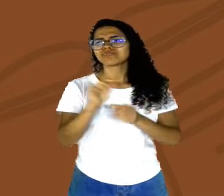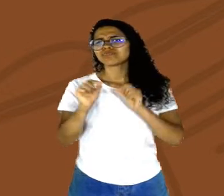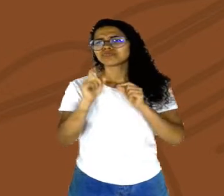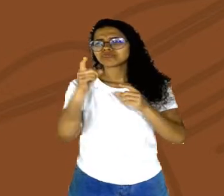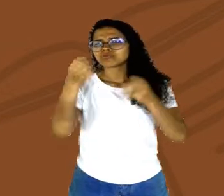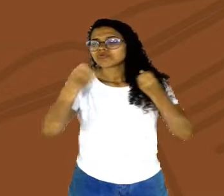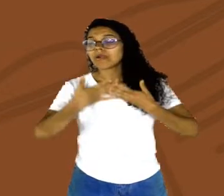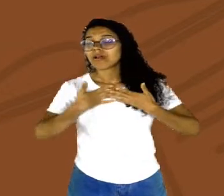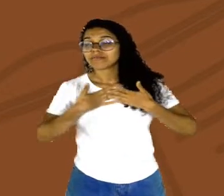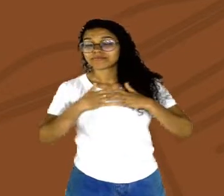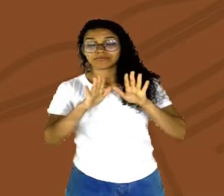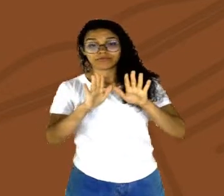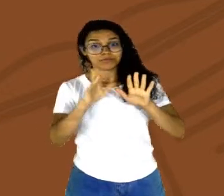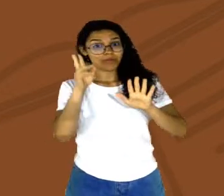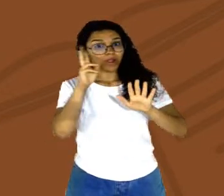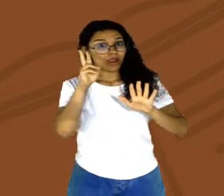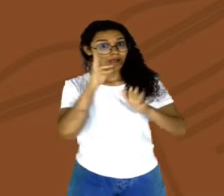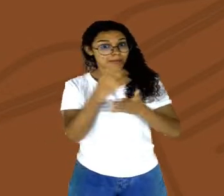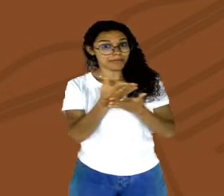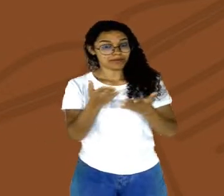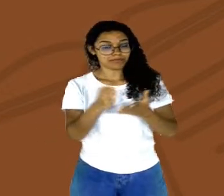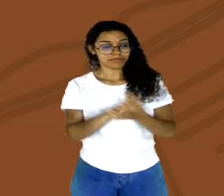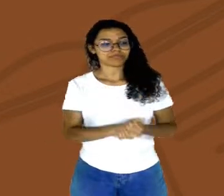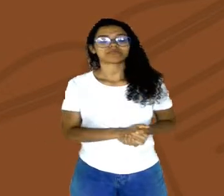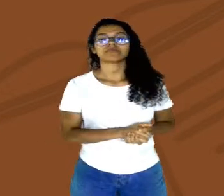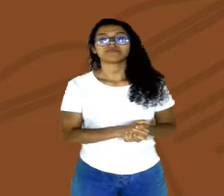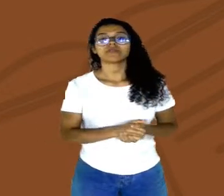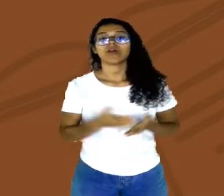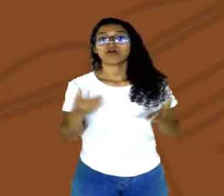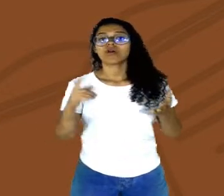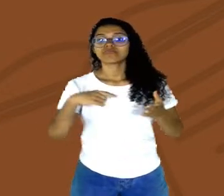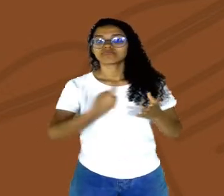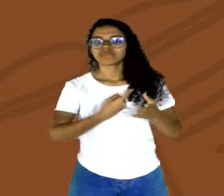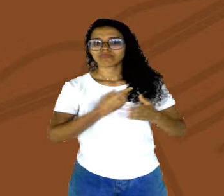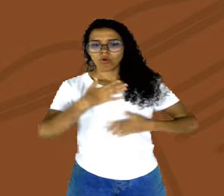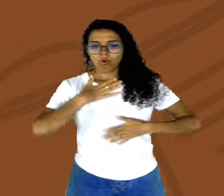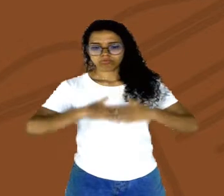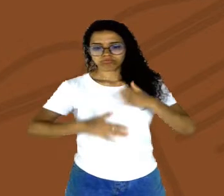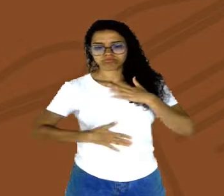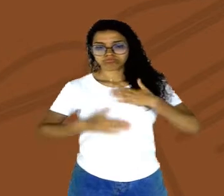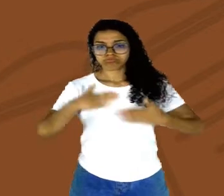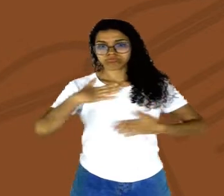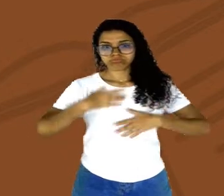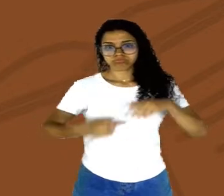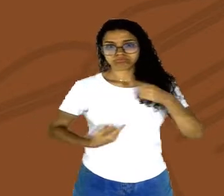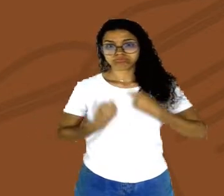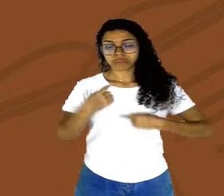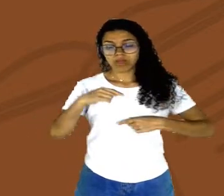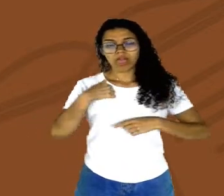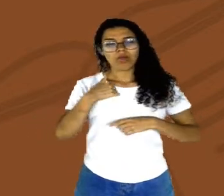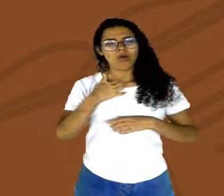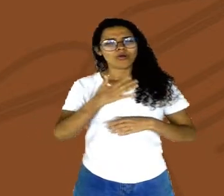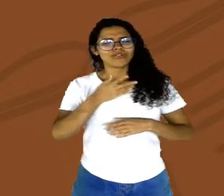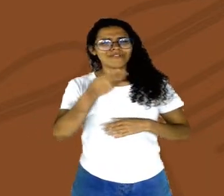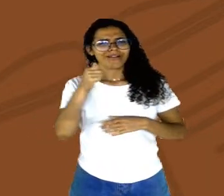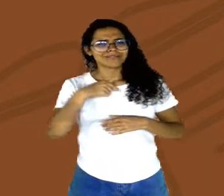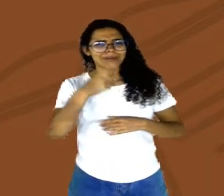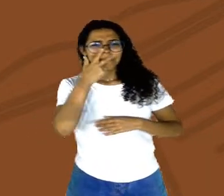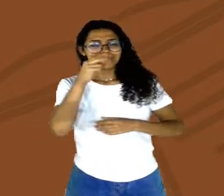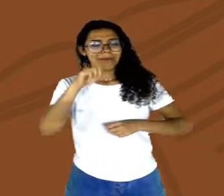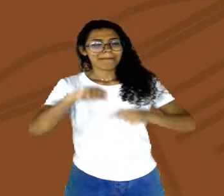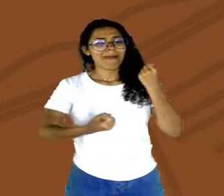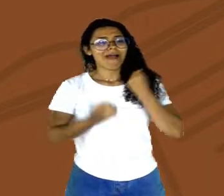nós? Relembrando, o nosso organismo, eu costumo dizer que nós somos uma espécie de máquina. O